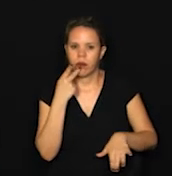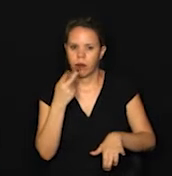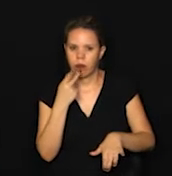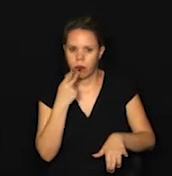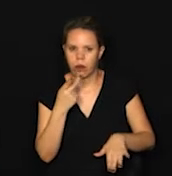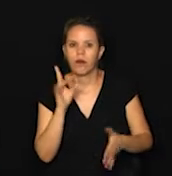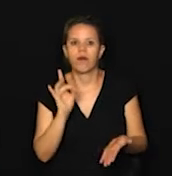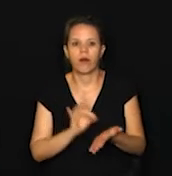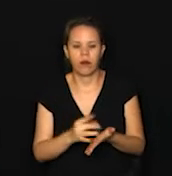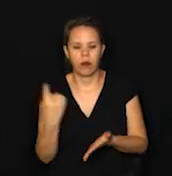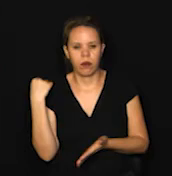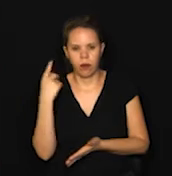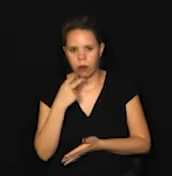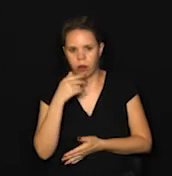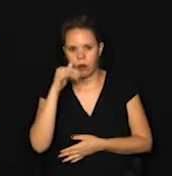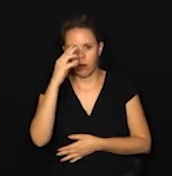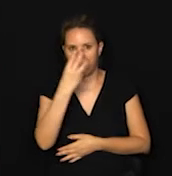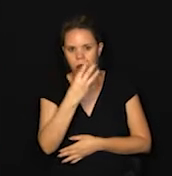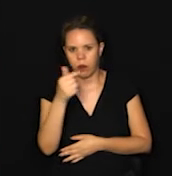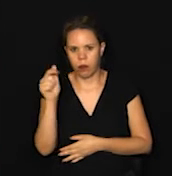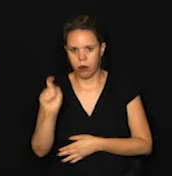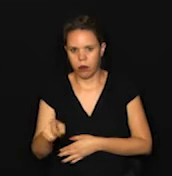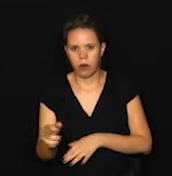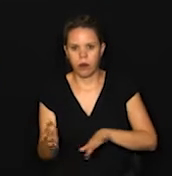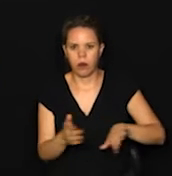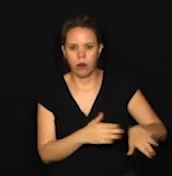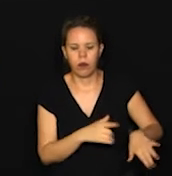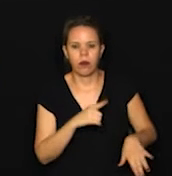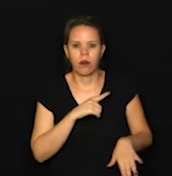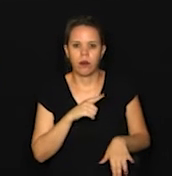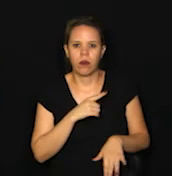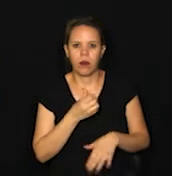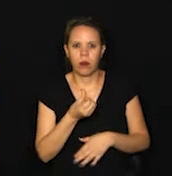casos confirmados, que são mais de 32 mil. Temos